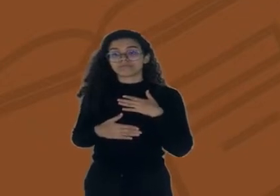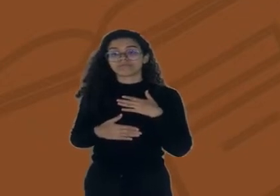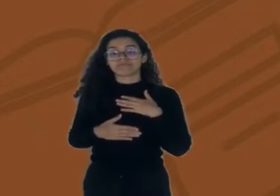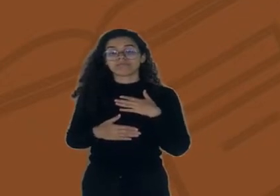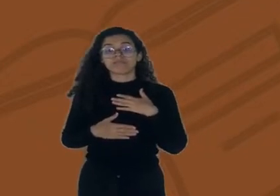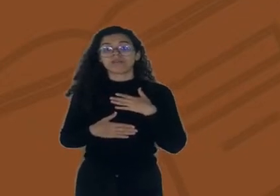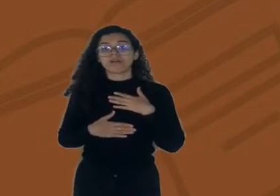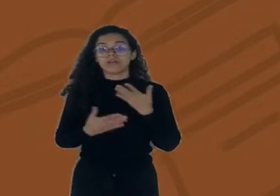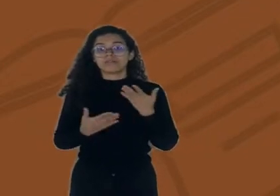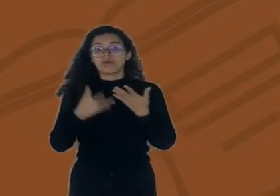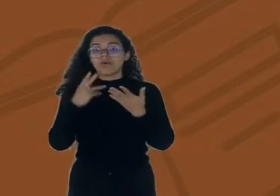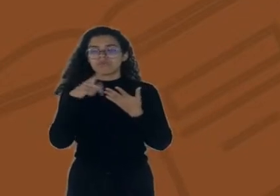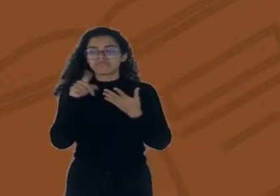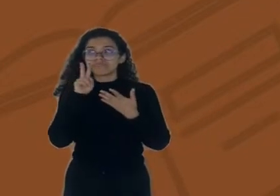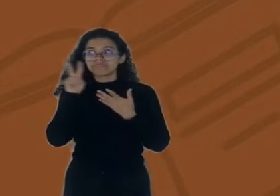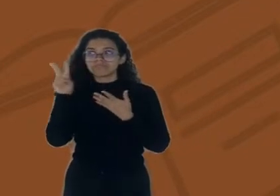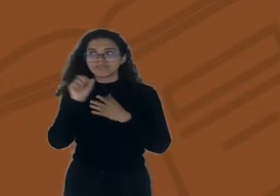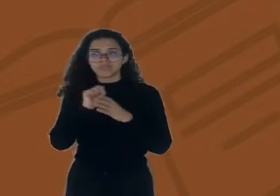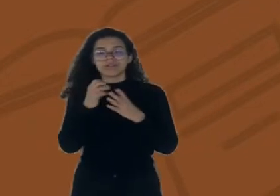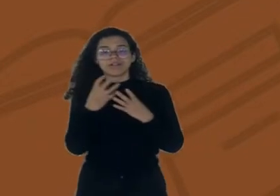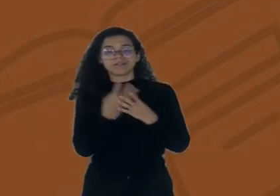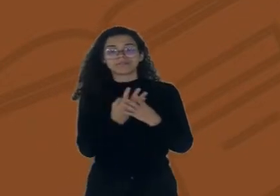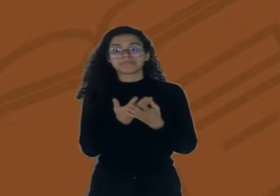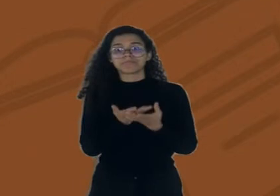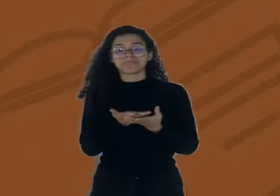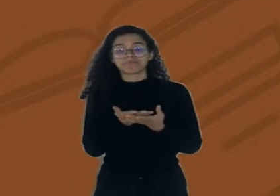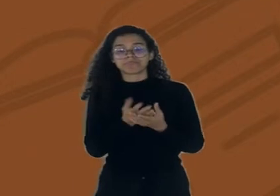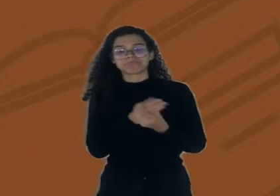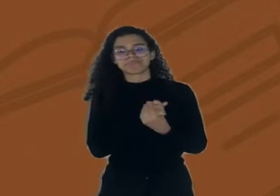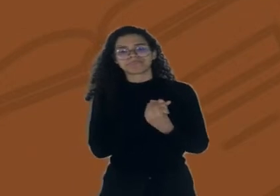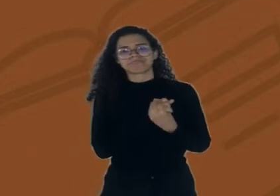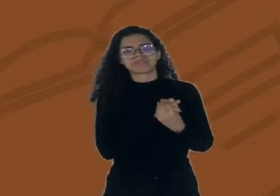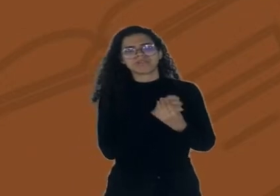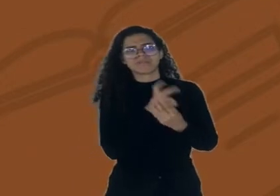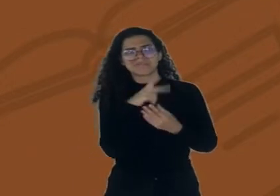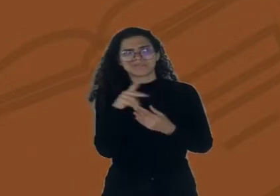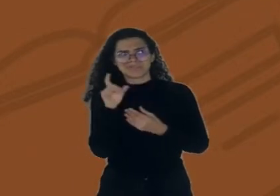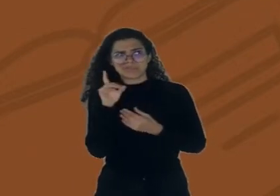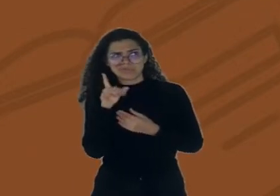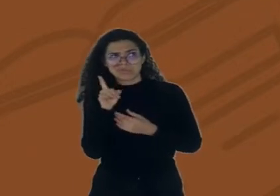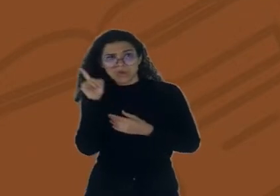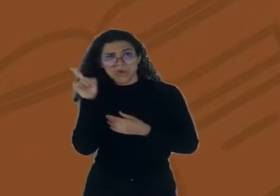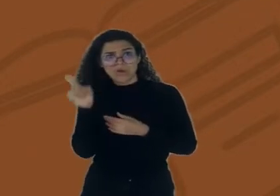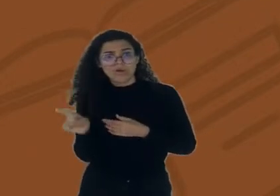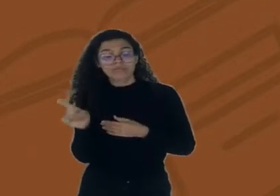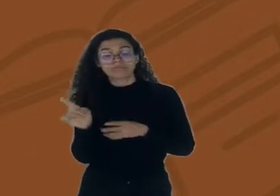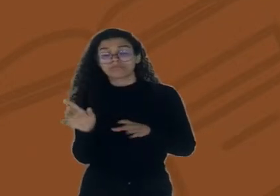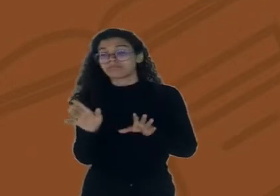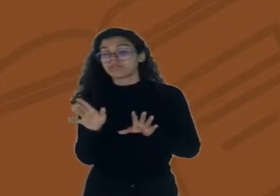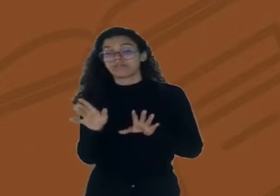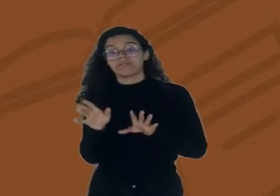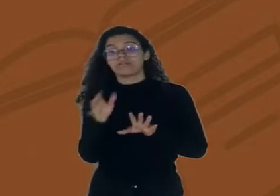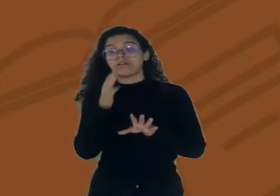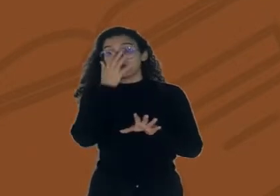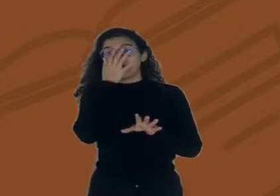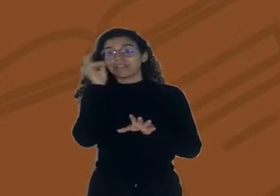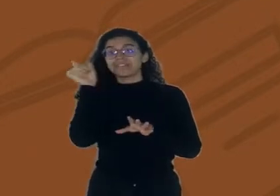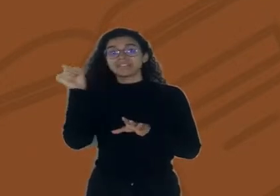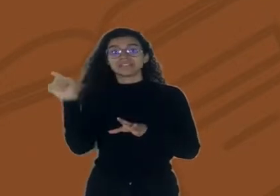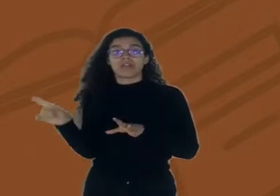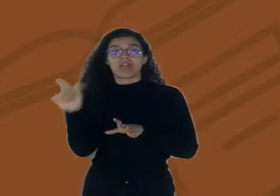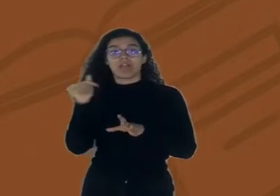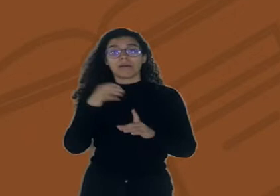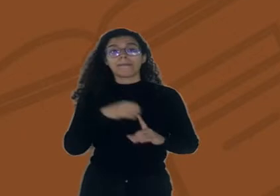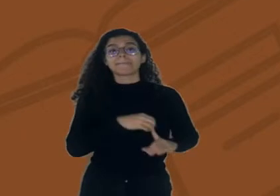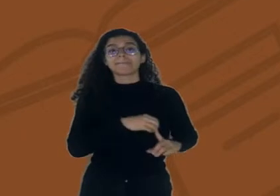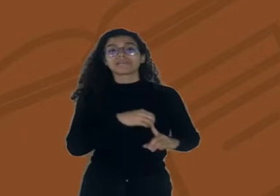temperatura corpórea. Professor, só realiza essas funções do sistema nervoso? Não. Essas são as principais.